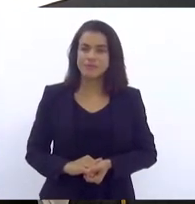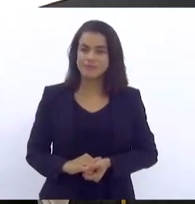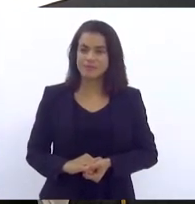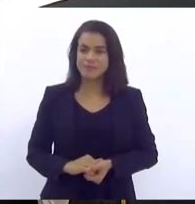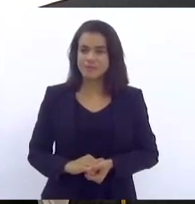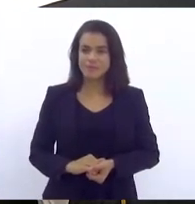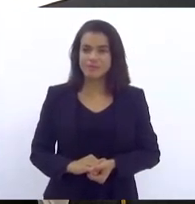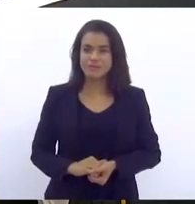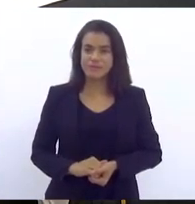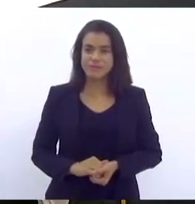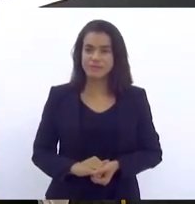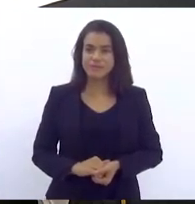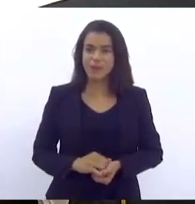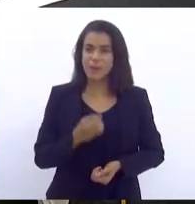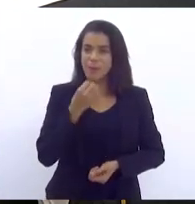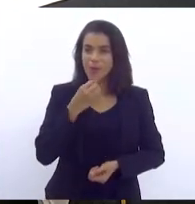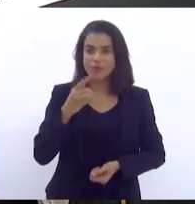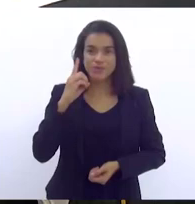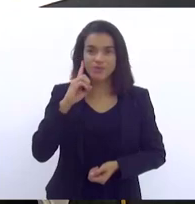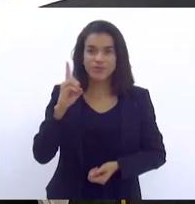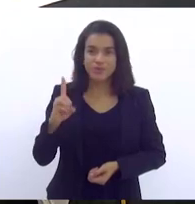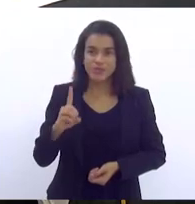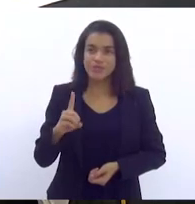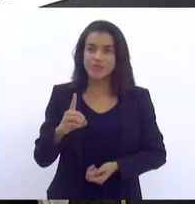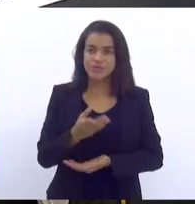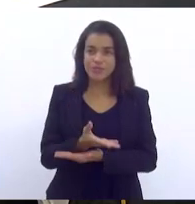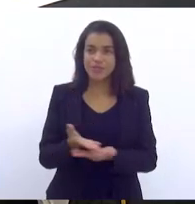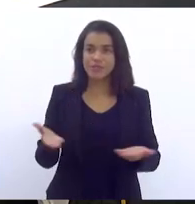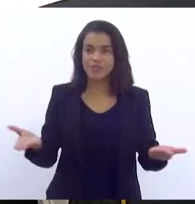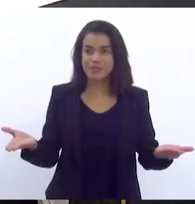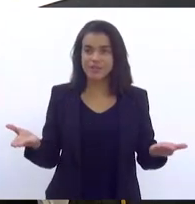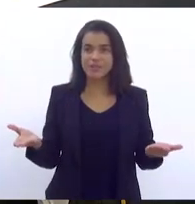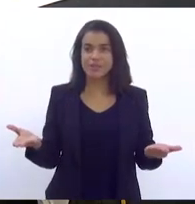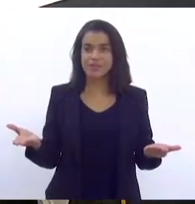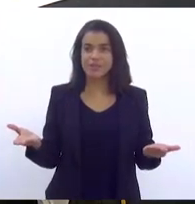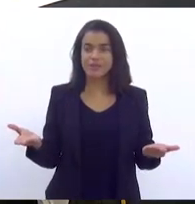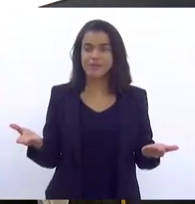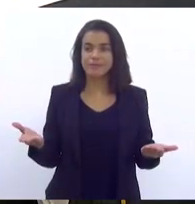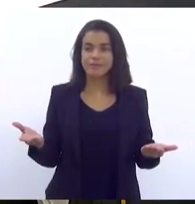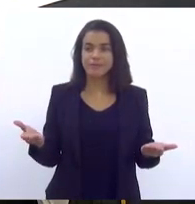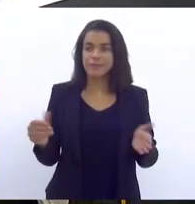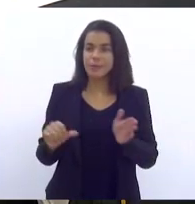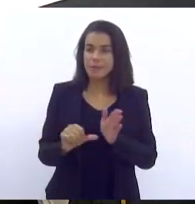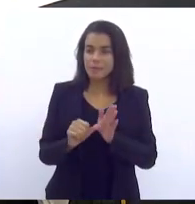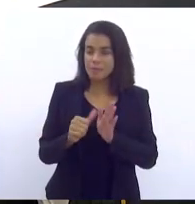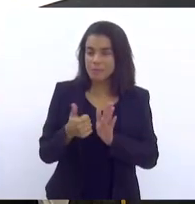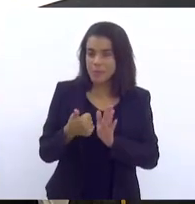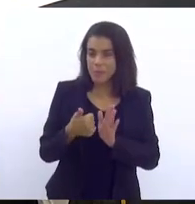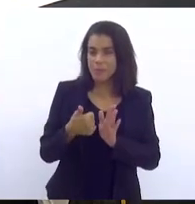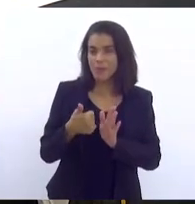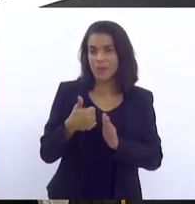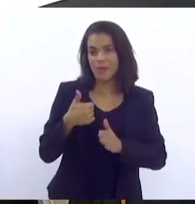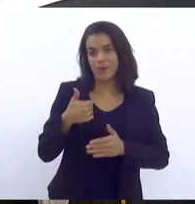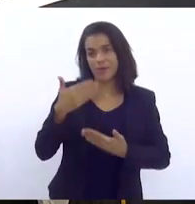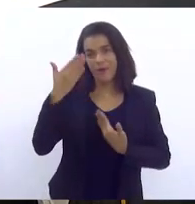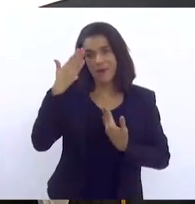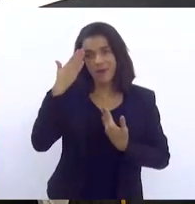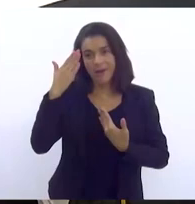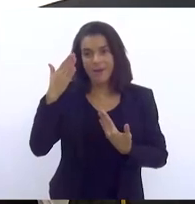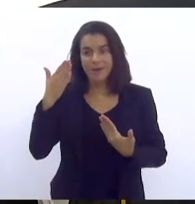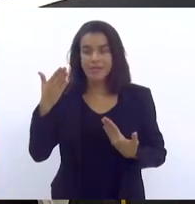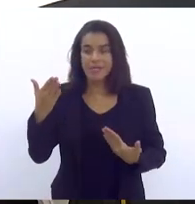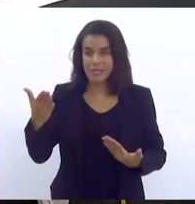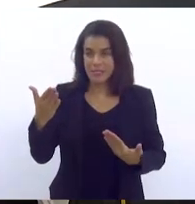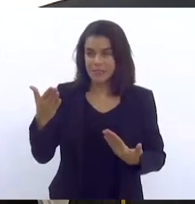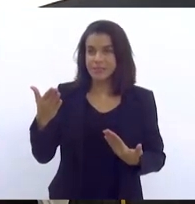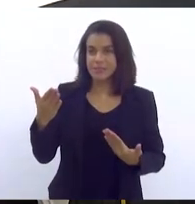Banco Bom dia ah bom dia a todos eh primeiramente eu queria agradecer aí na